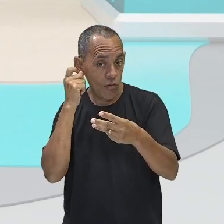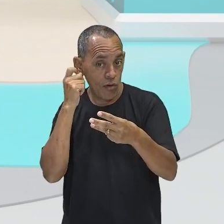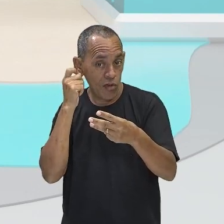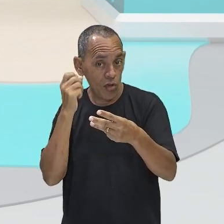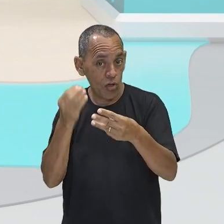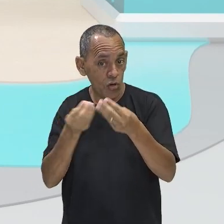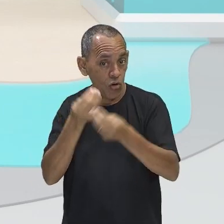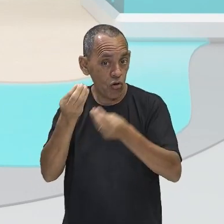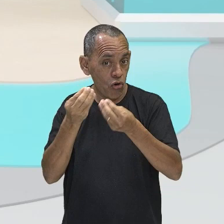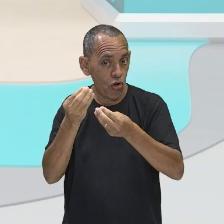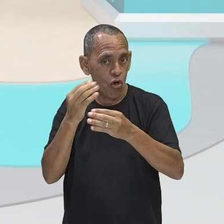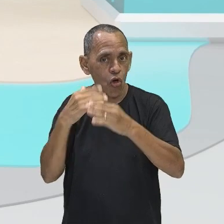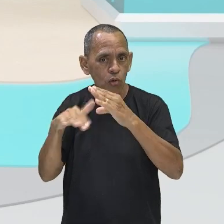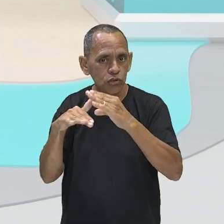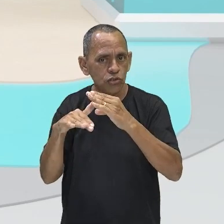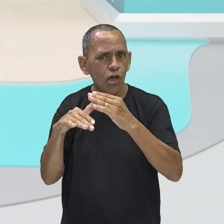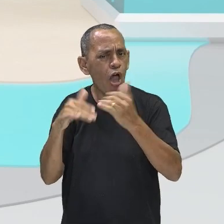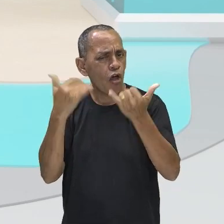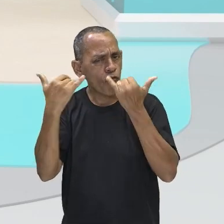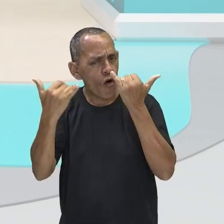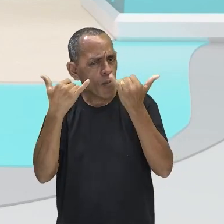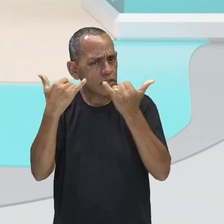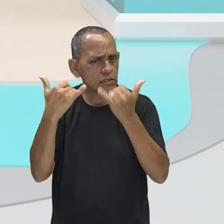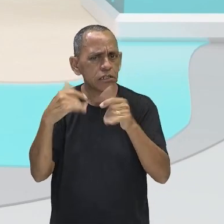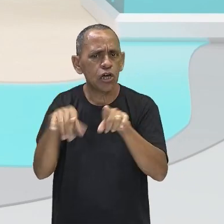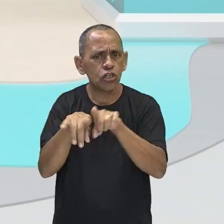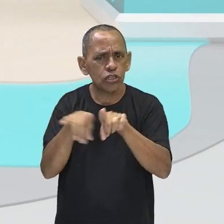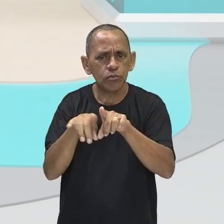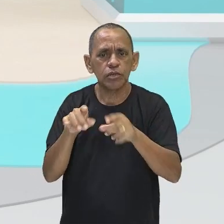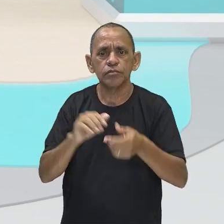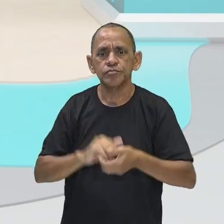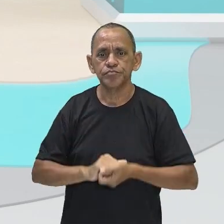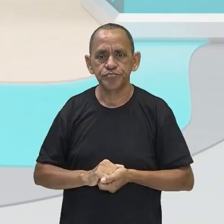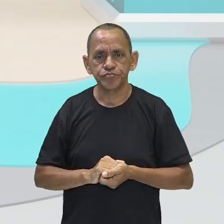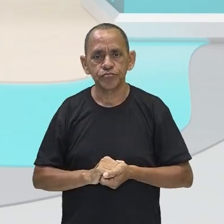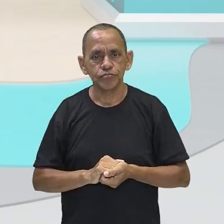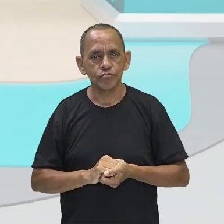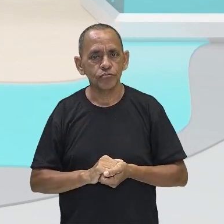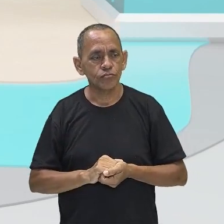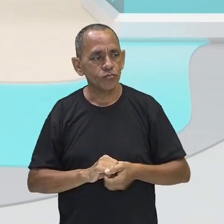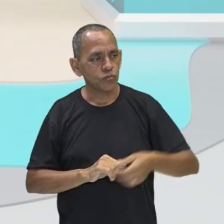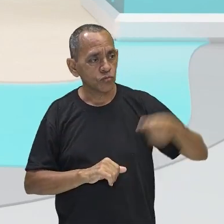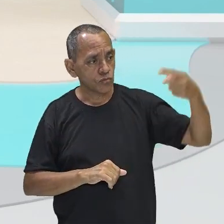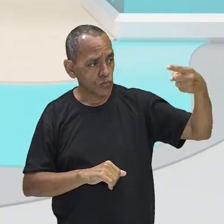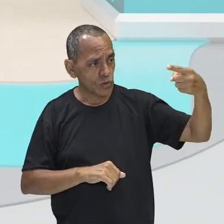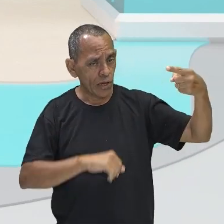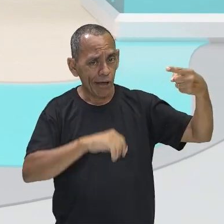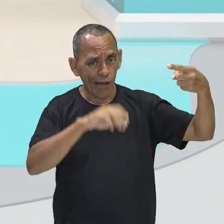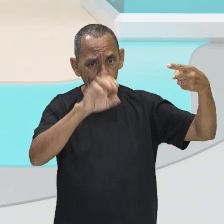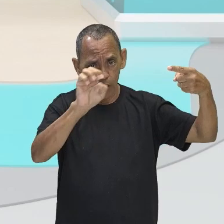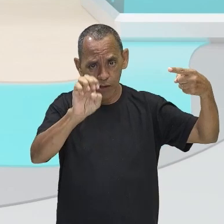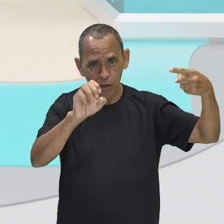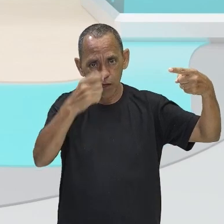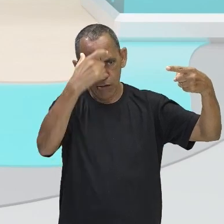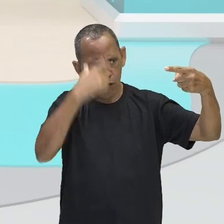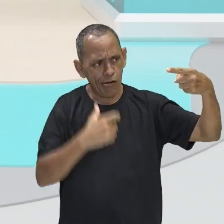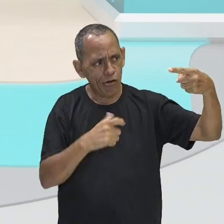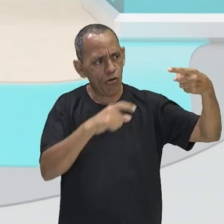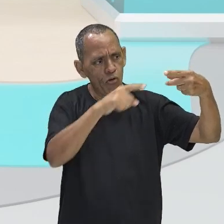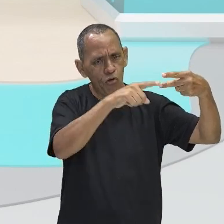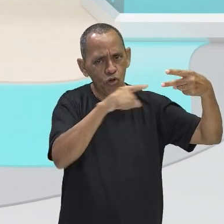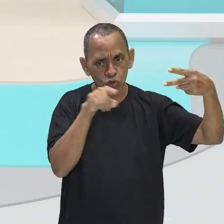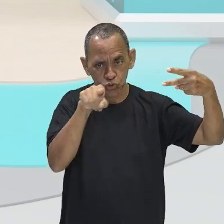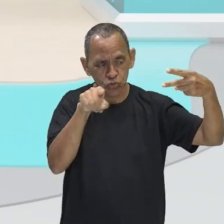e decodificando. Então, temos essas 3 pessoas do discurso. Eu, tu e vocês, ok?